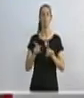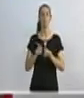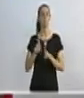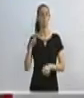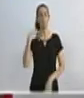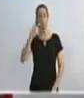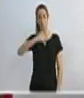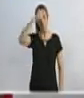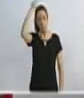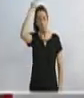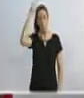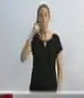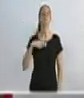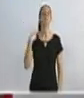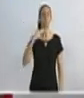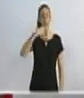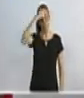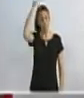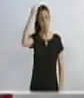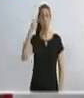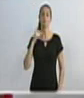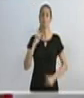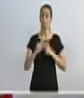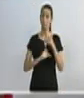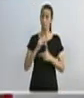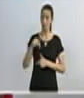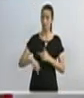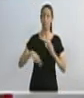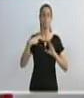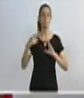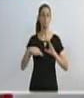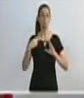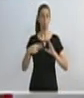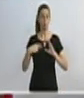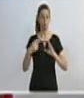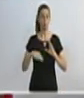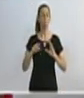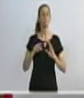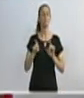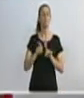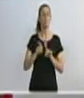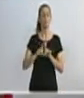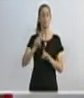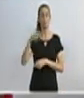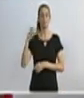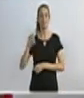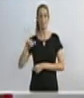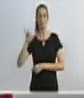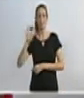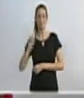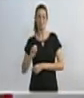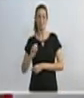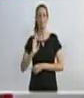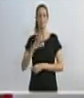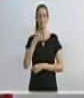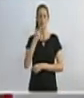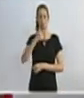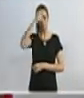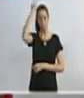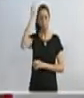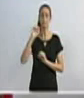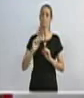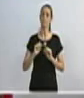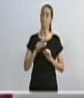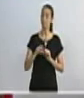Adriano. Vereador Adriano aqui nesta casa, como colocou muito bem o ex-vereador Erlédio Pérez, né, defendendo